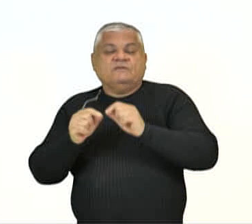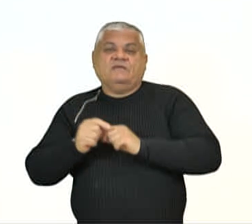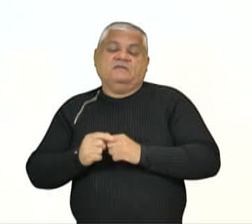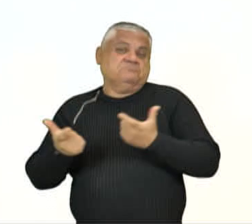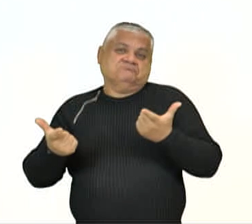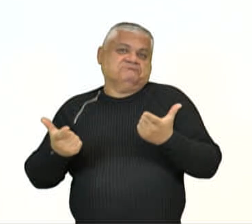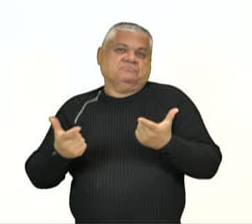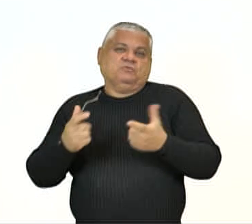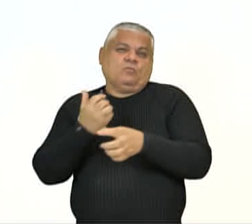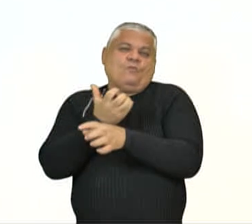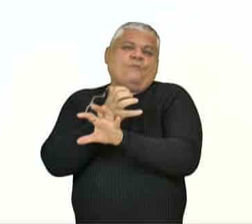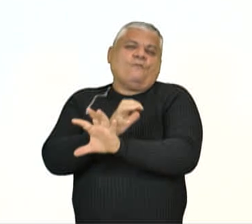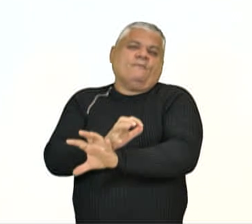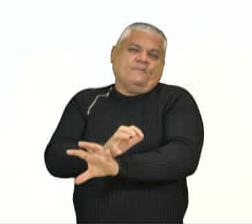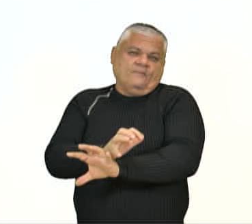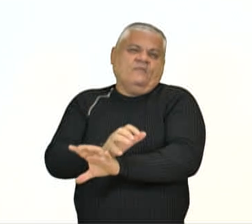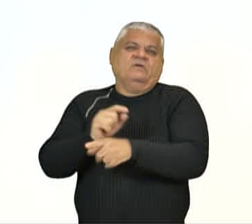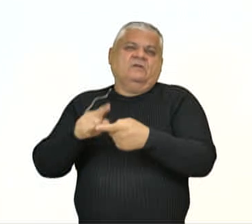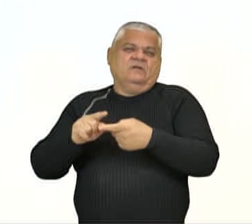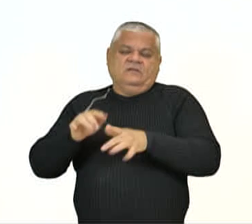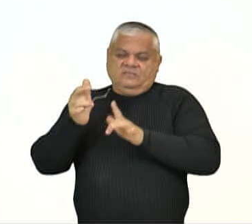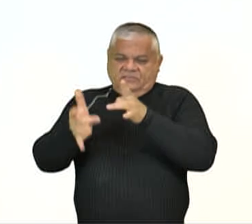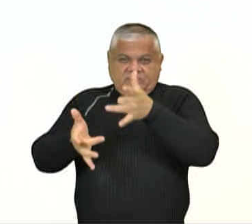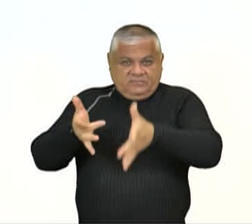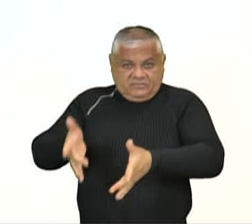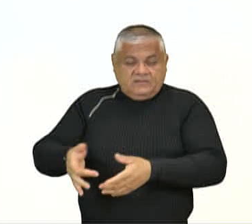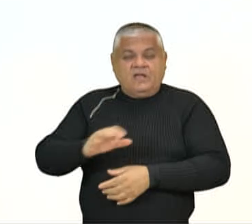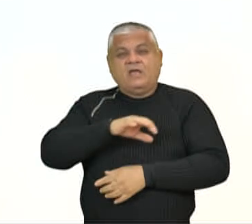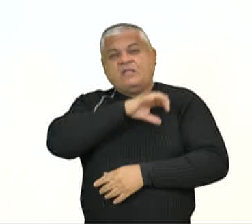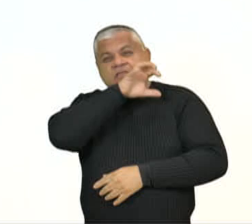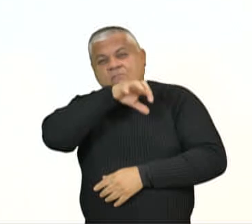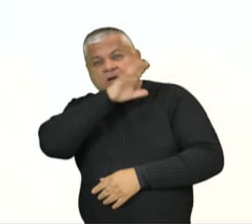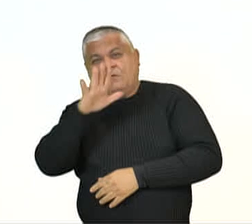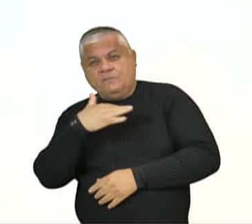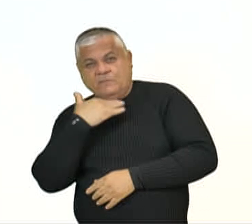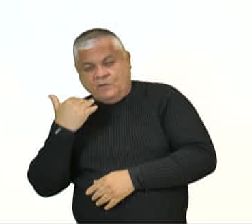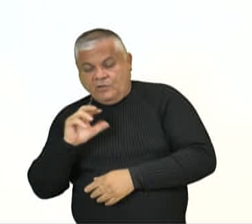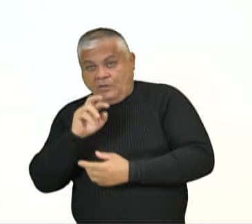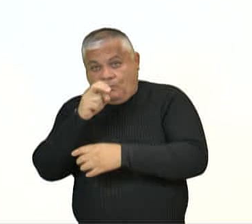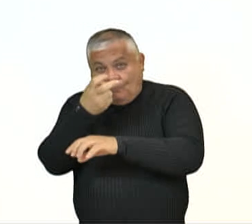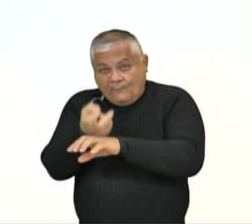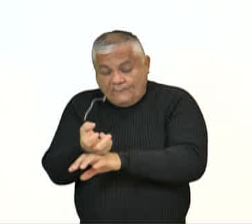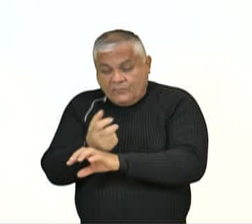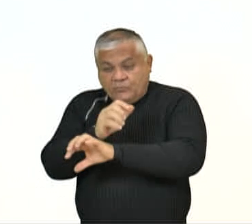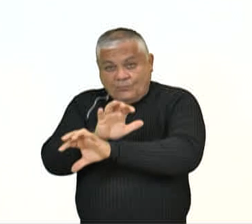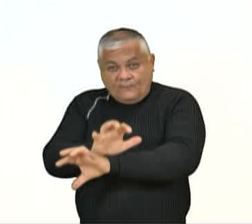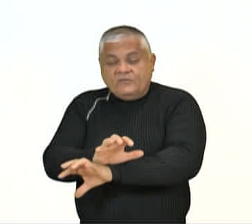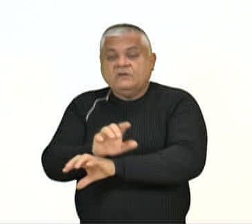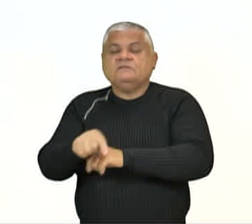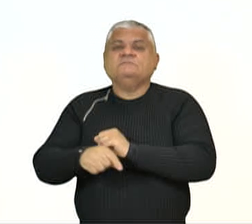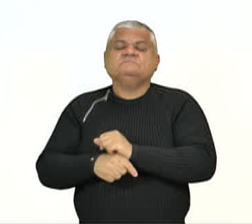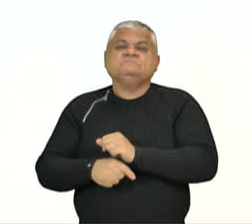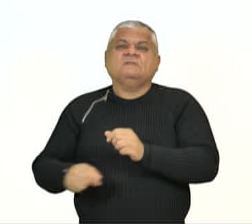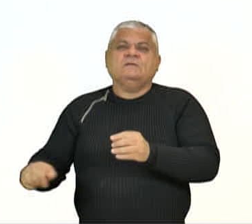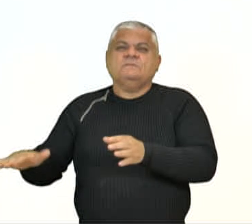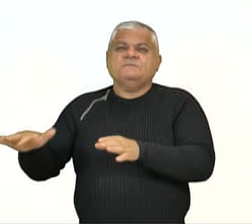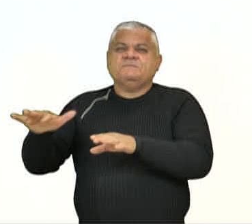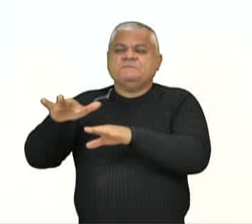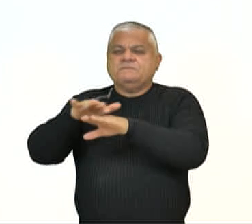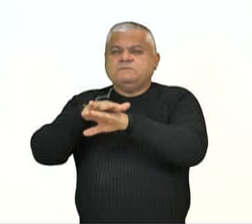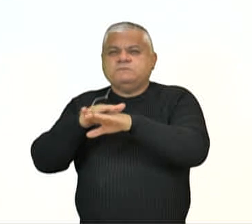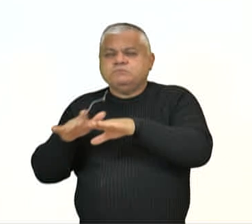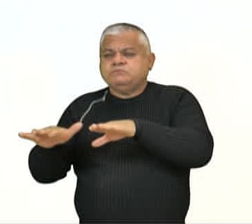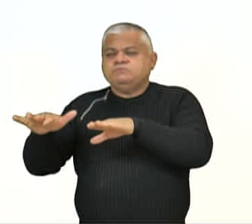dos cadáveres, né, e dos vestígios daqueles animais que ali viveram, por serem recobertos por sedimentos,